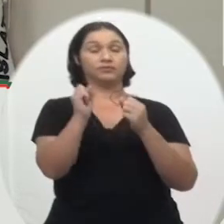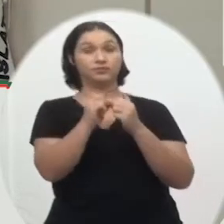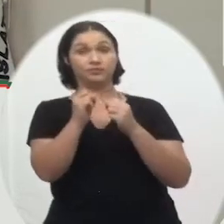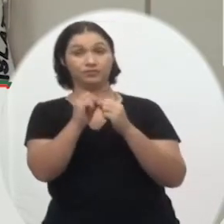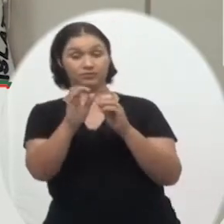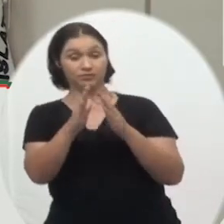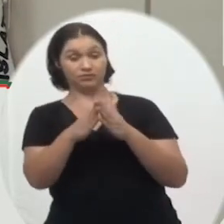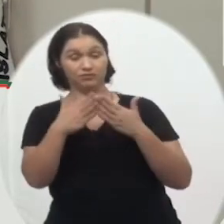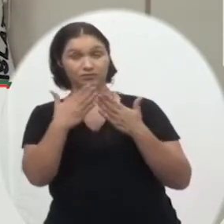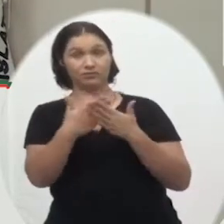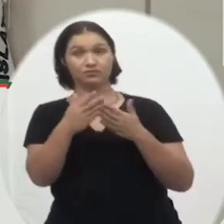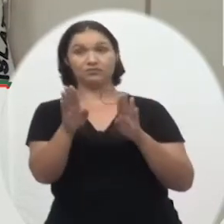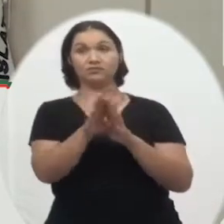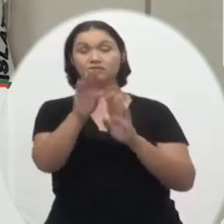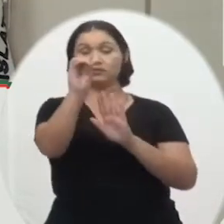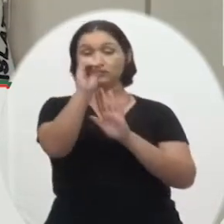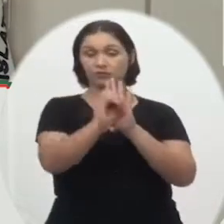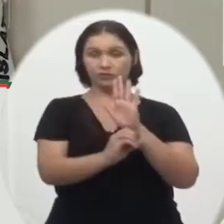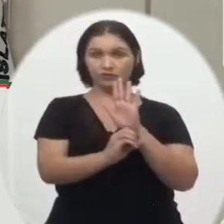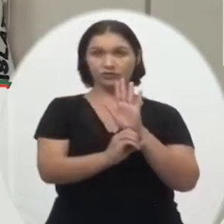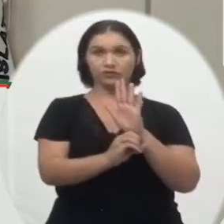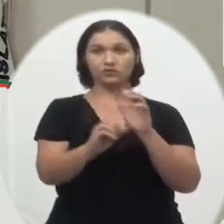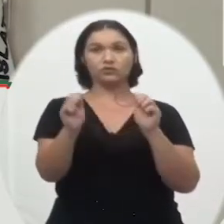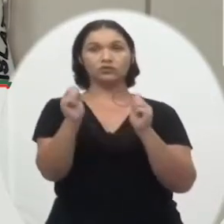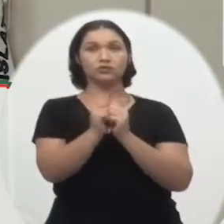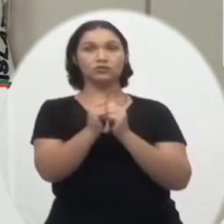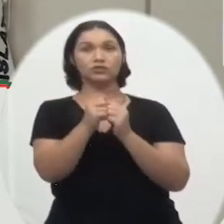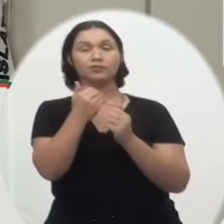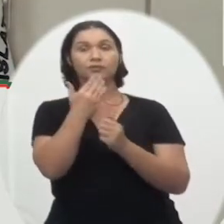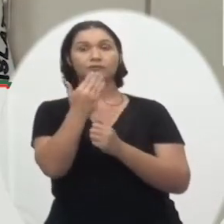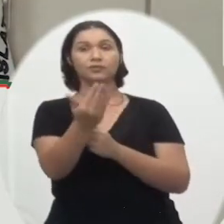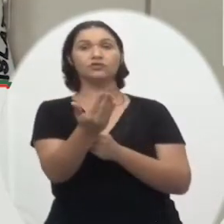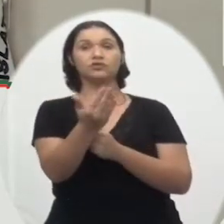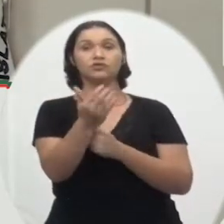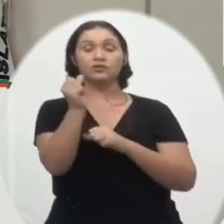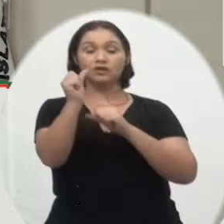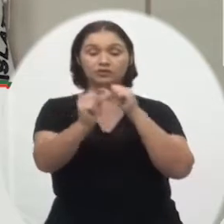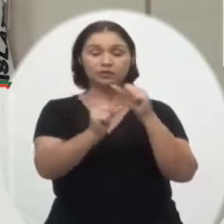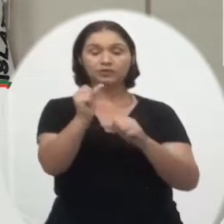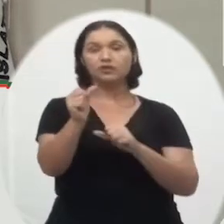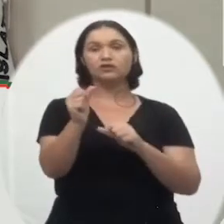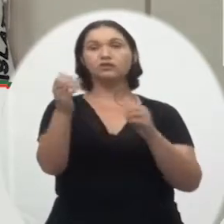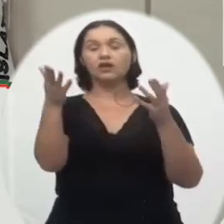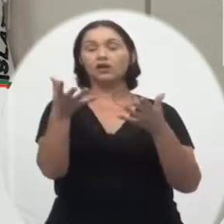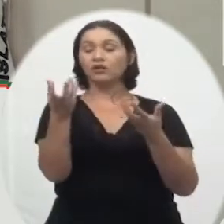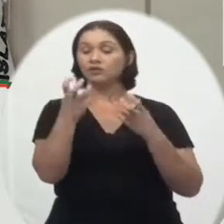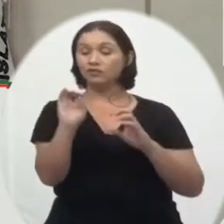Celesc, junto com esse requerimento, solicitando essa substituição desses postes de